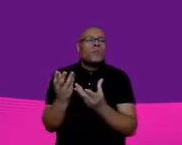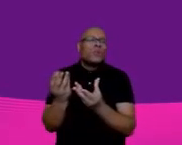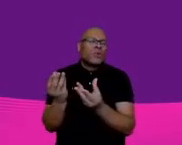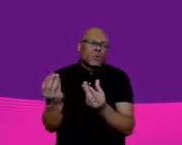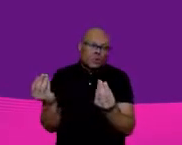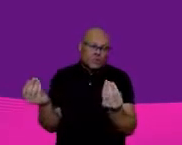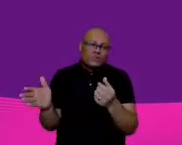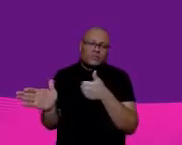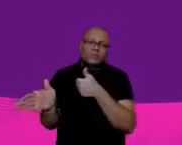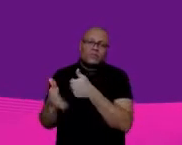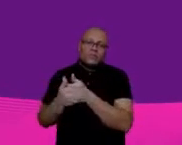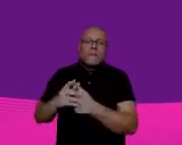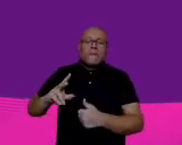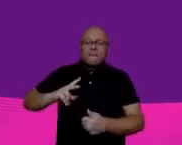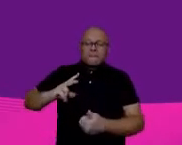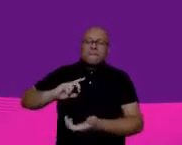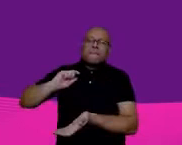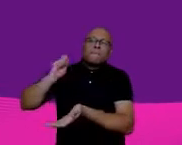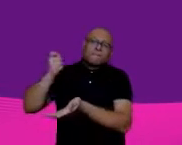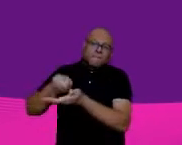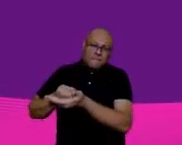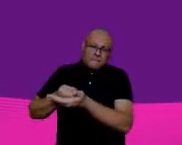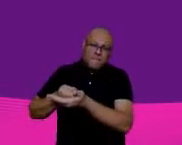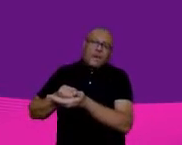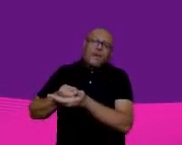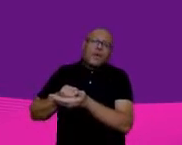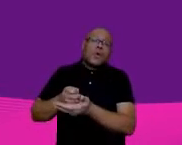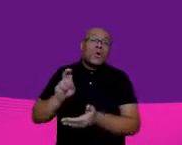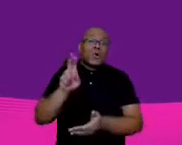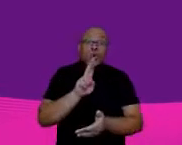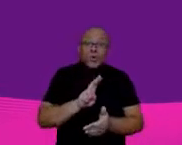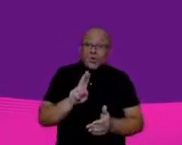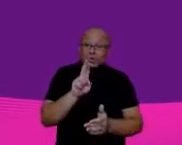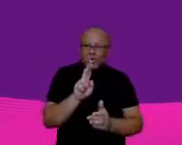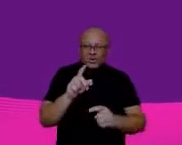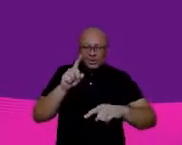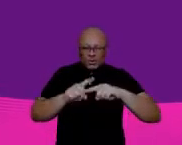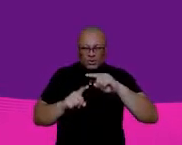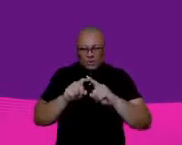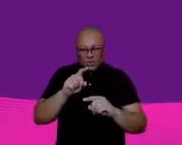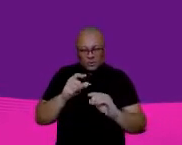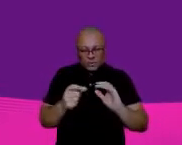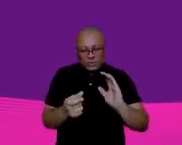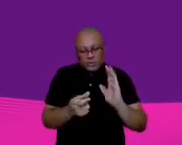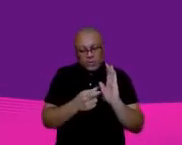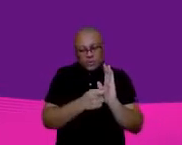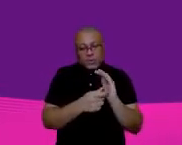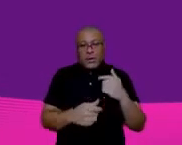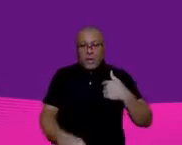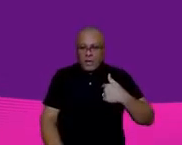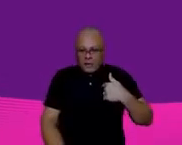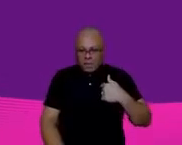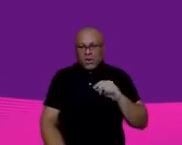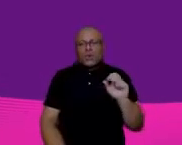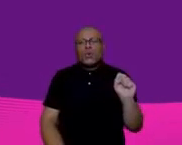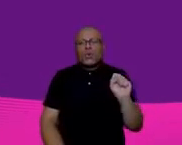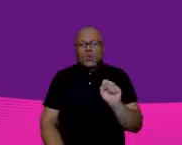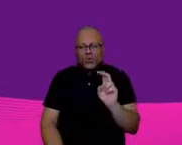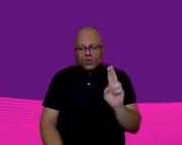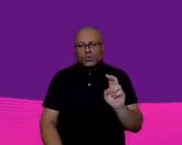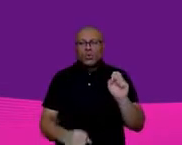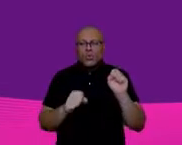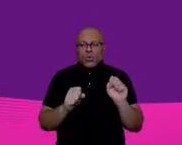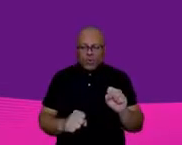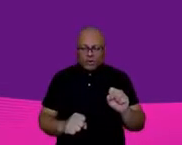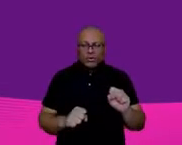não é? Relacionados ao uso de um implante específico. Este eu uso porque eu posso usar com diferentes